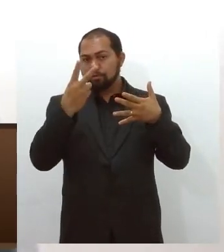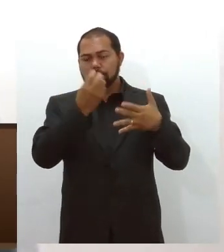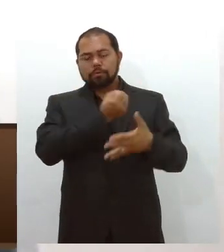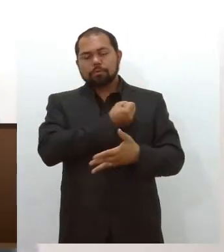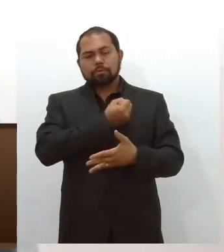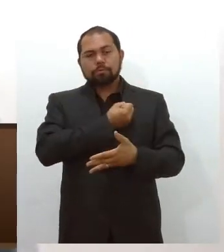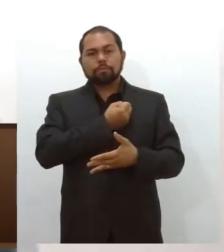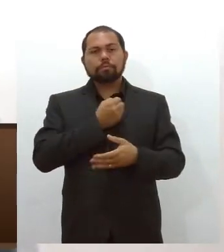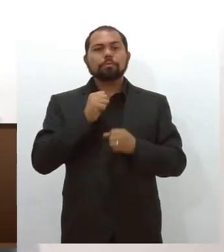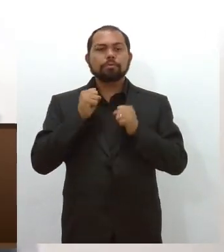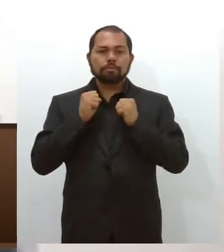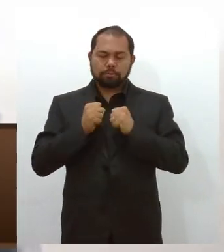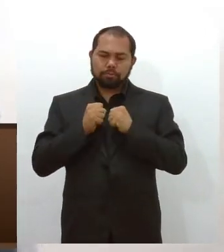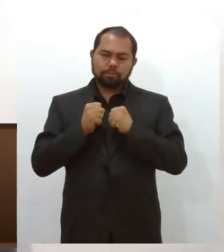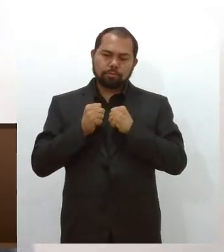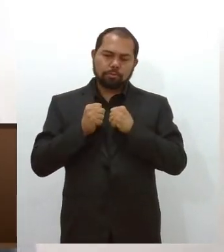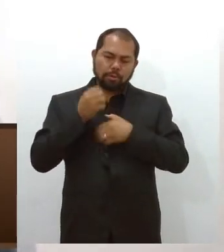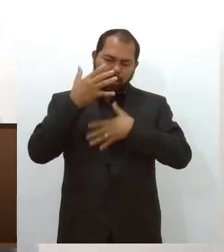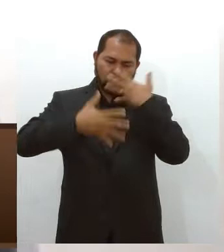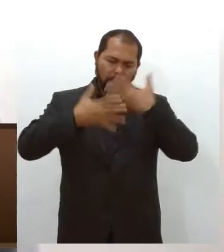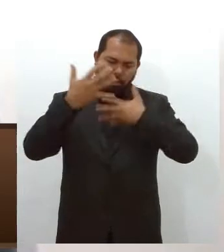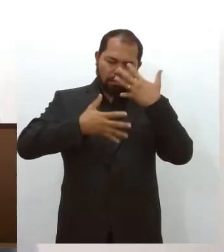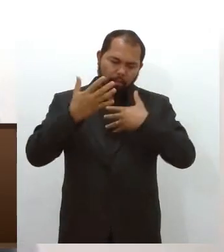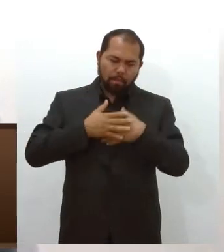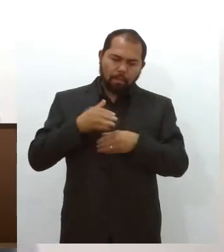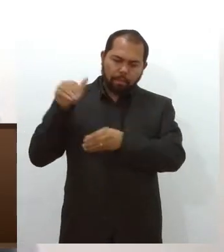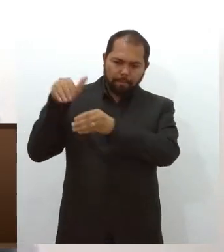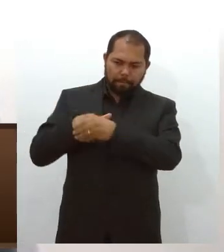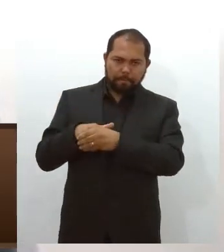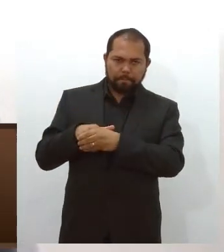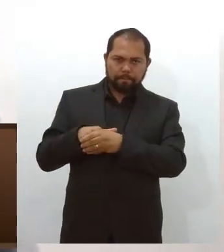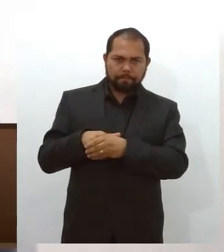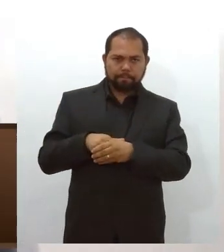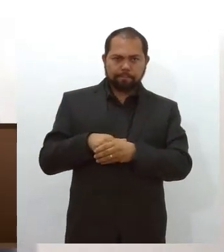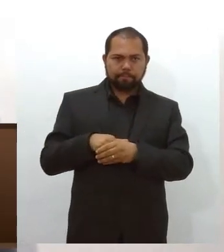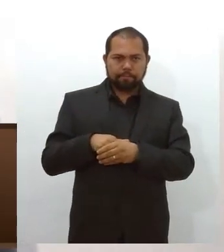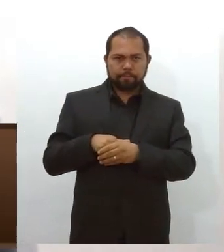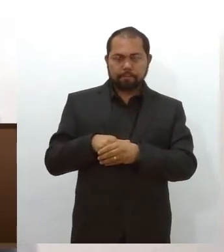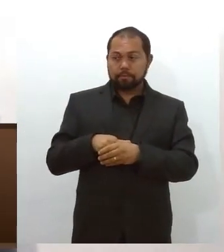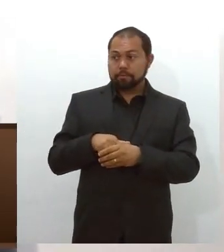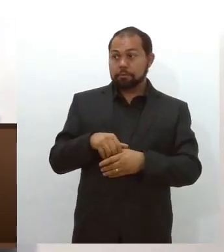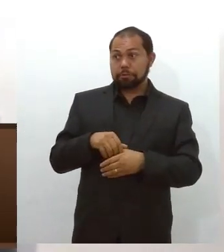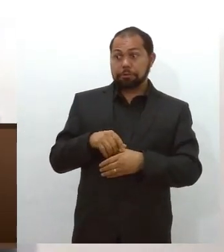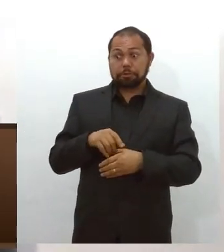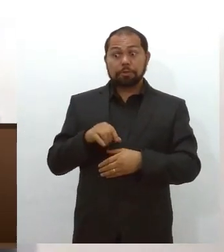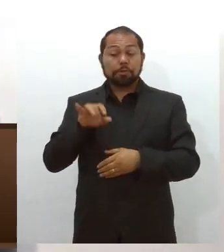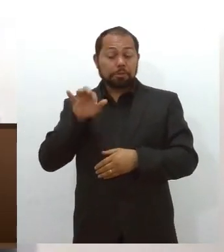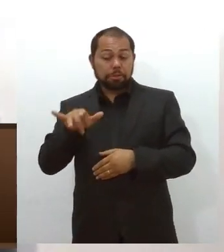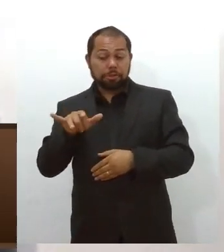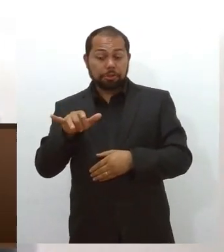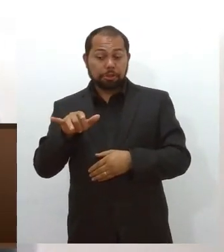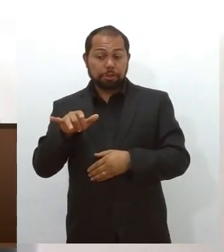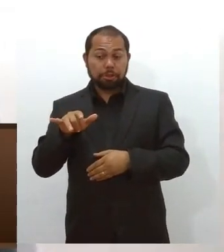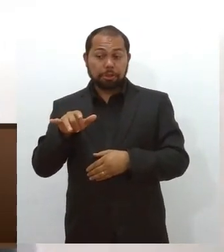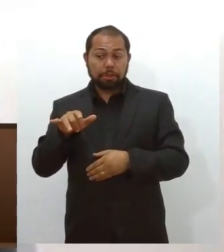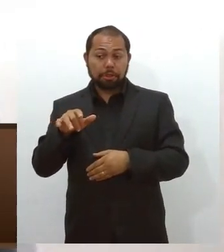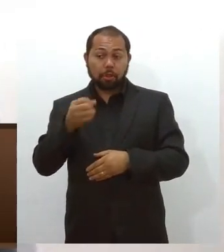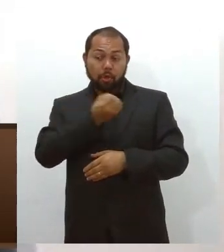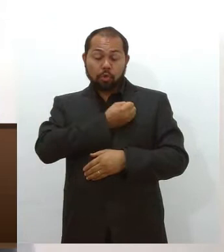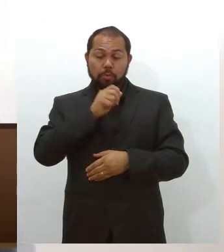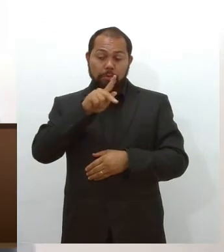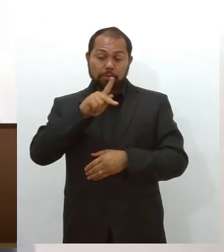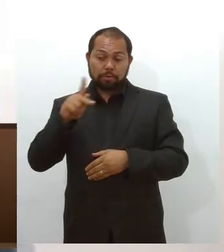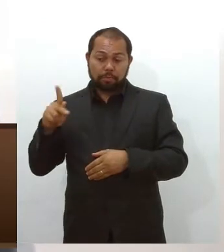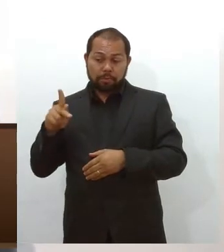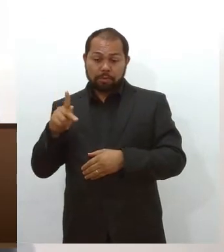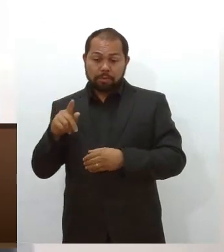eleitor e o eleitor digitar o número de presidente na opção de governador, o que significa que não vai aparecer